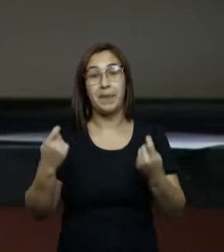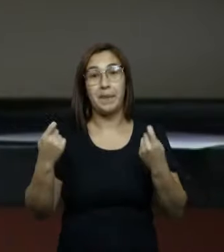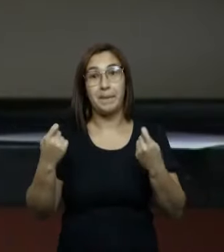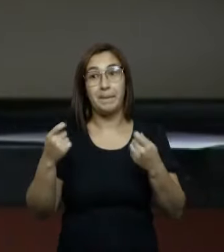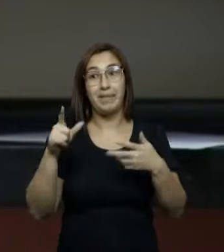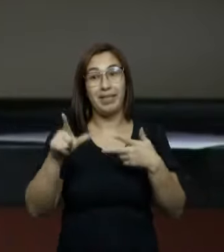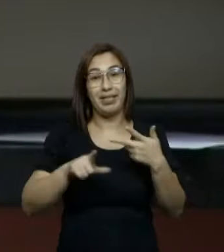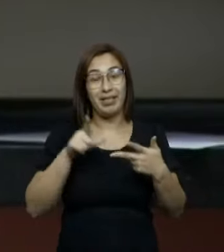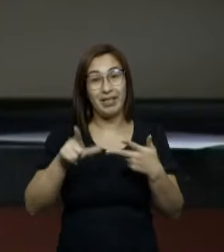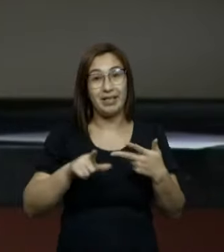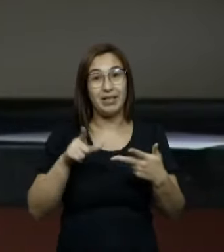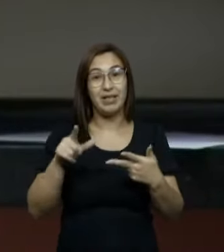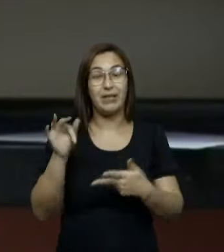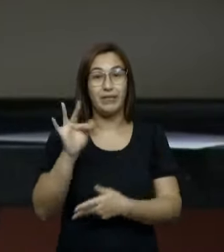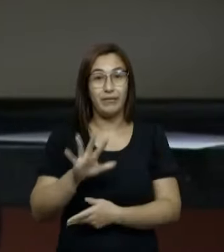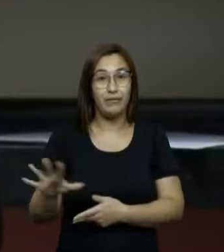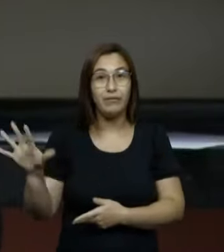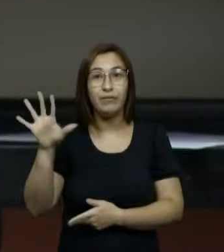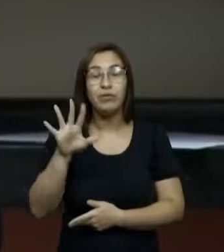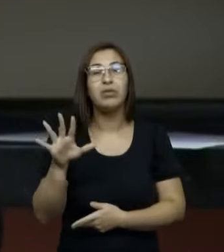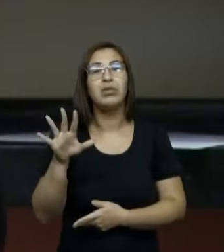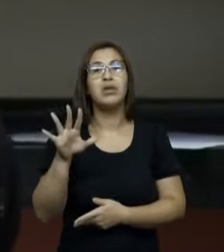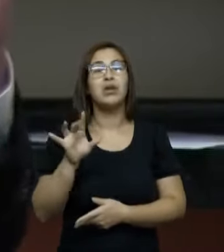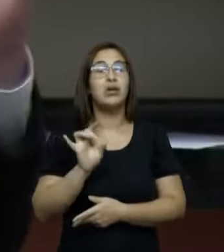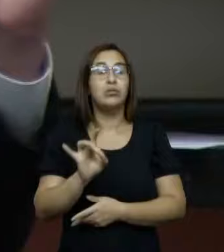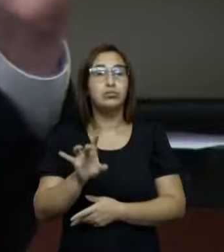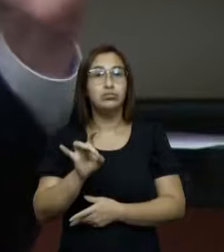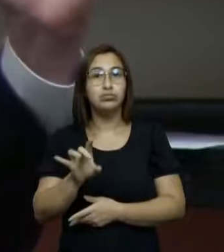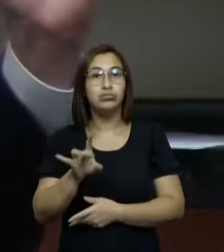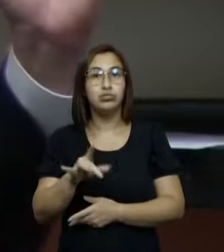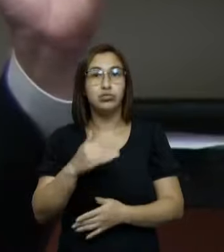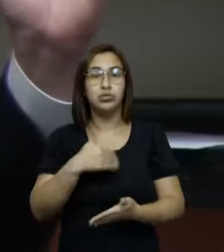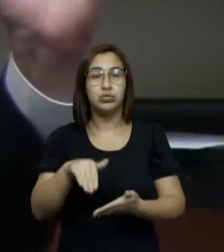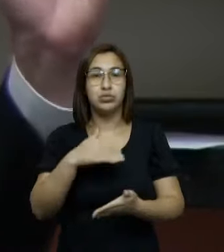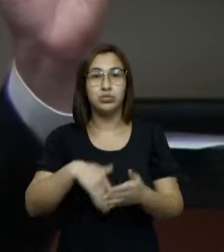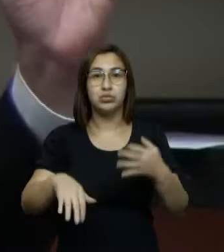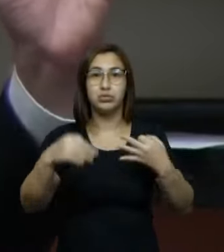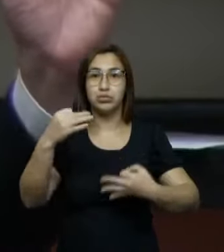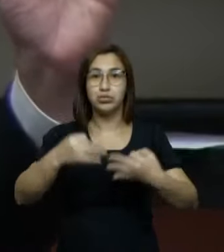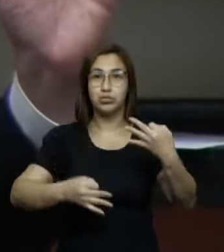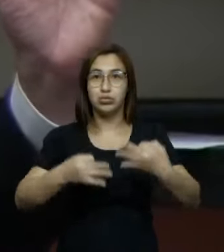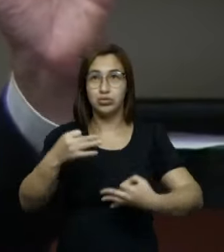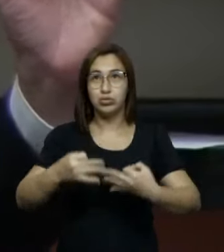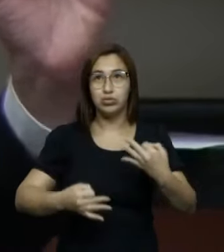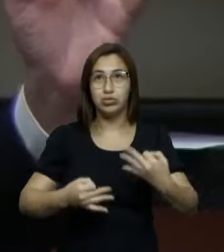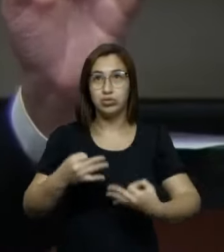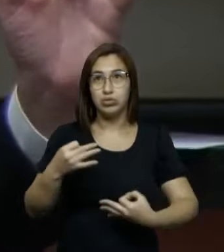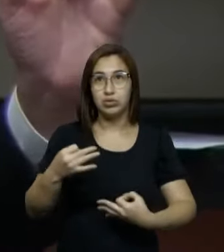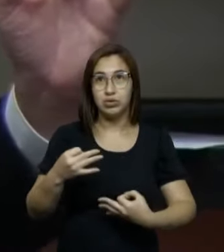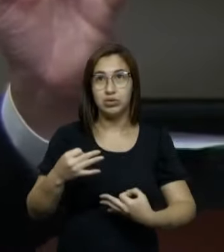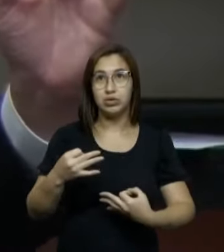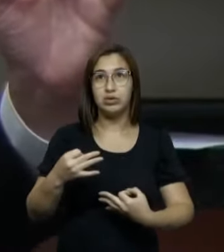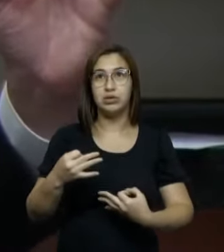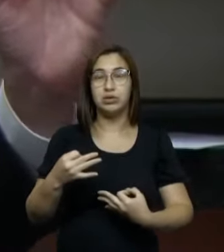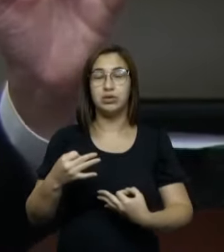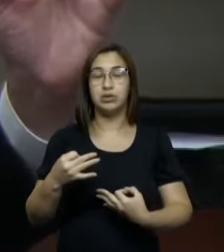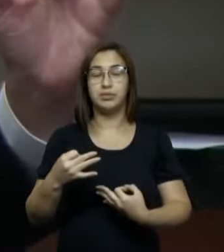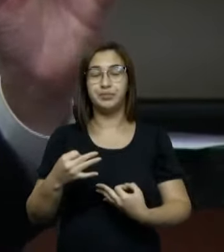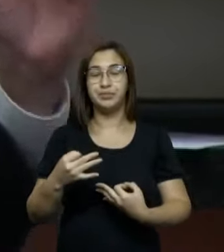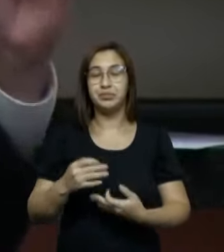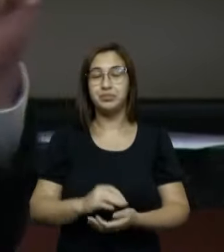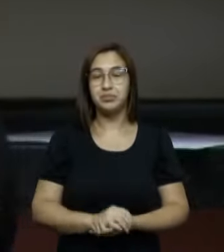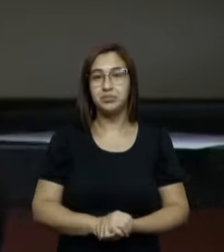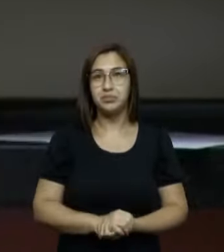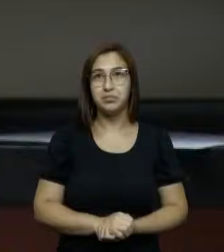legislação federal que é só a Secretaria de Justiça, a Secretaria aqui de Cuidados